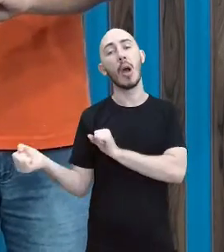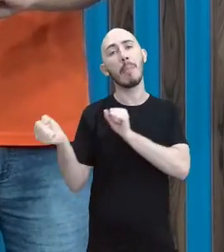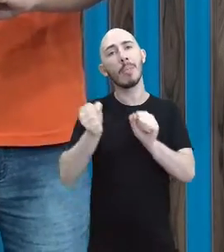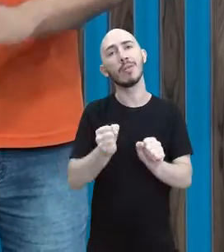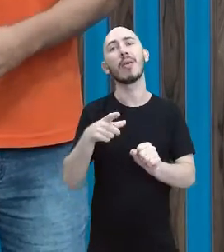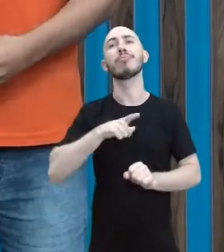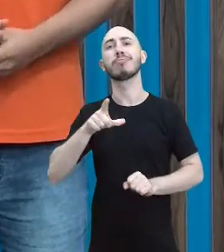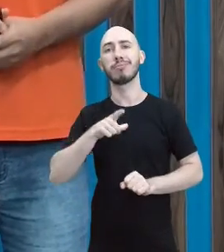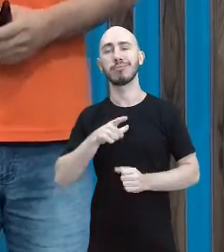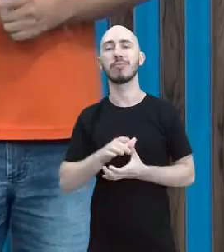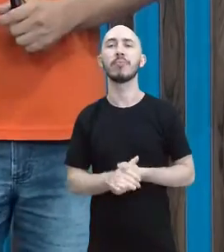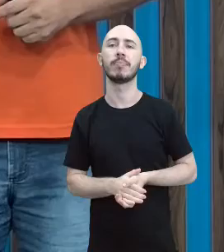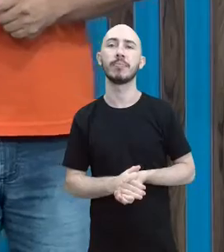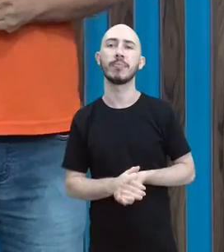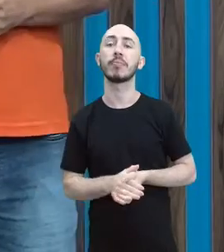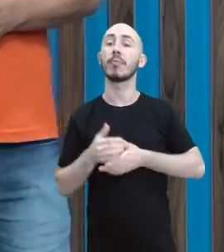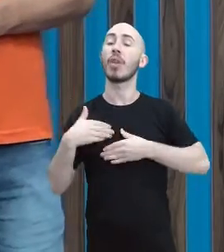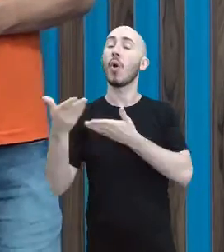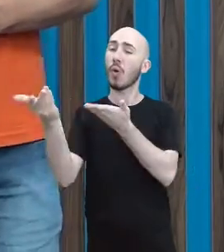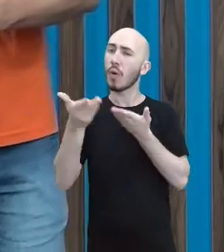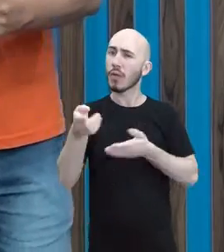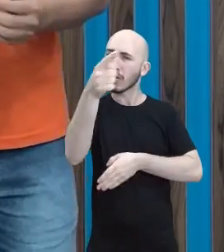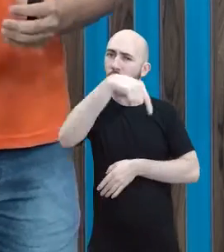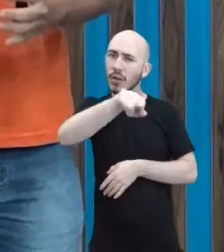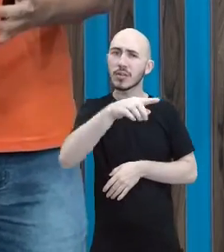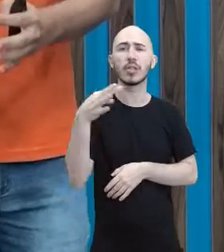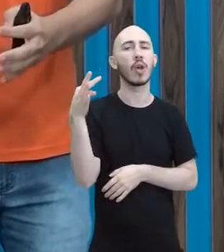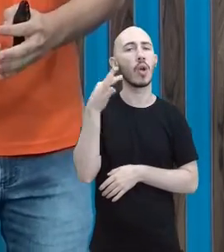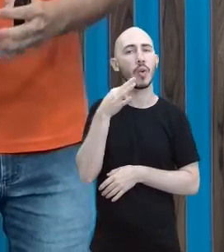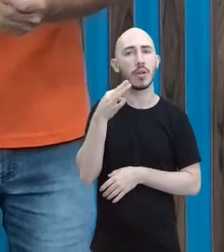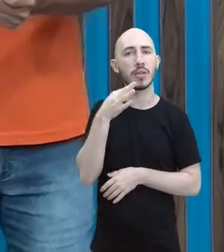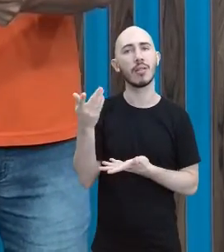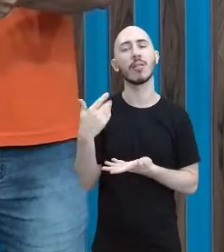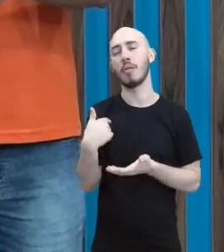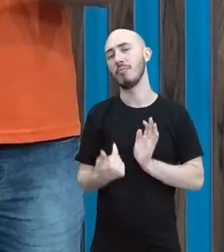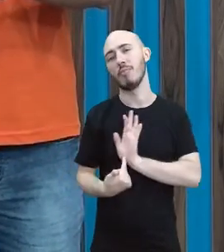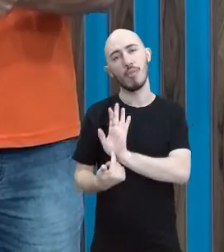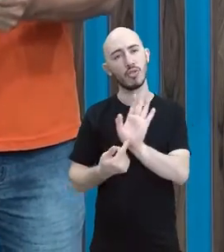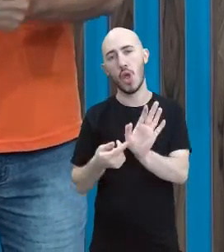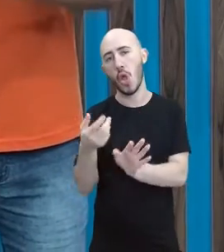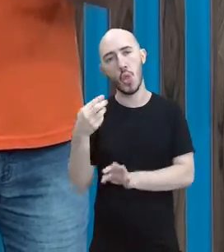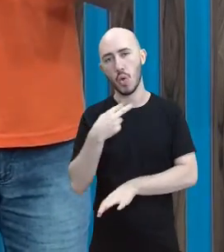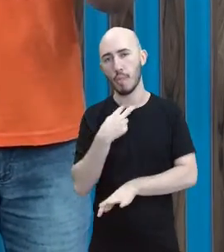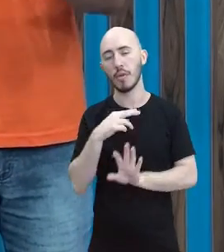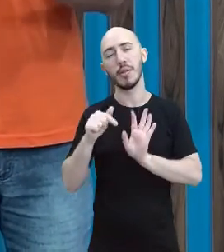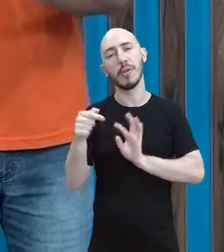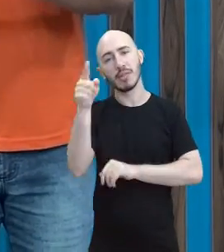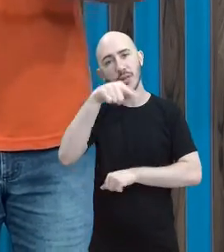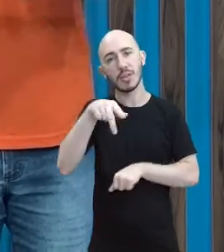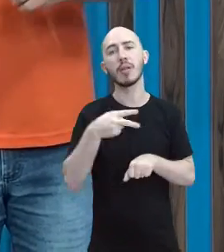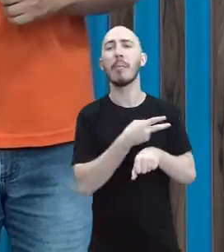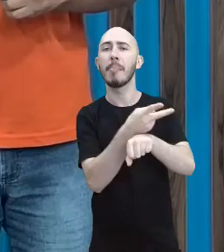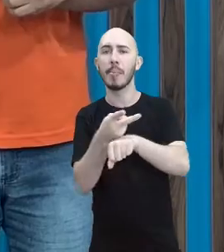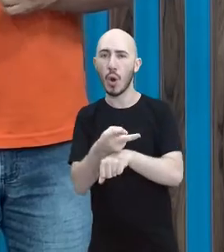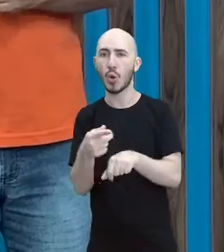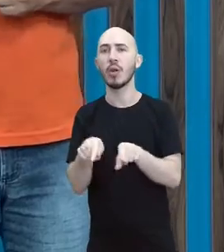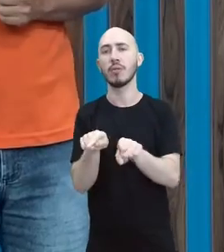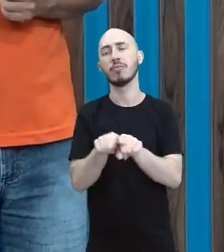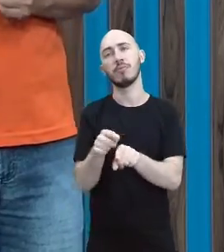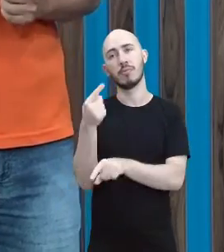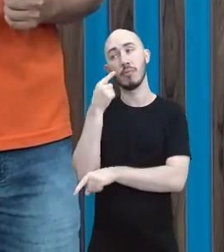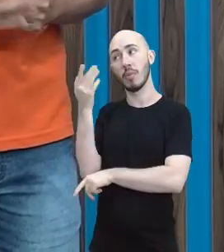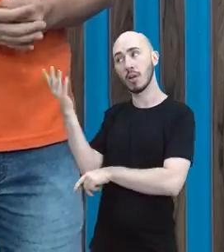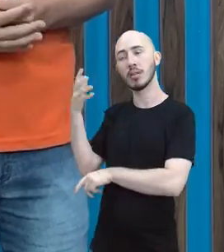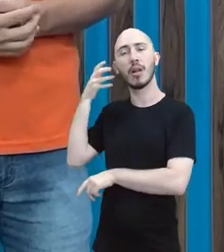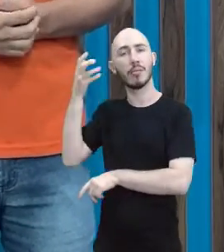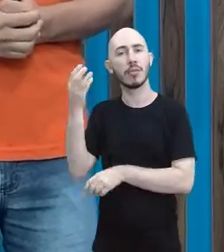período. Portanto, convido vocês a escutar essa música. Infelizmente eu não posso exibir aqui, mas vamos lá, procurem Alegria, Alegria, escutem essa música,